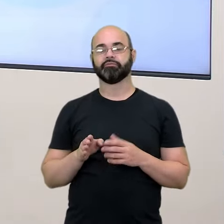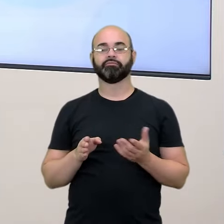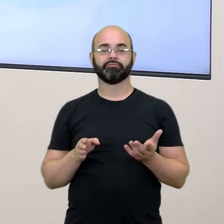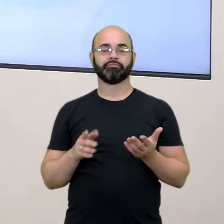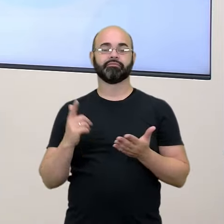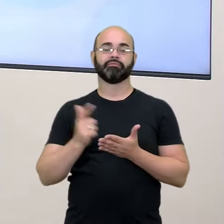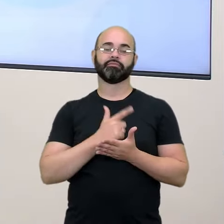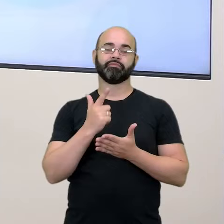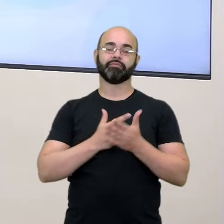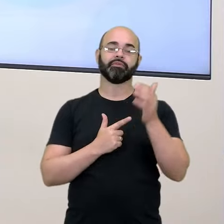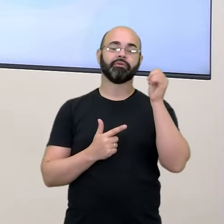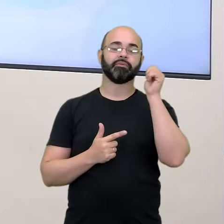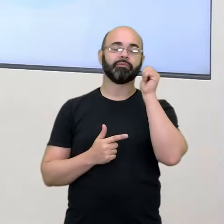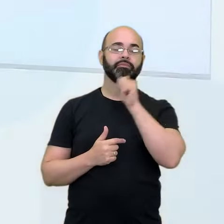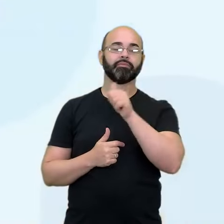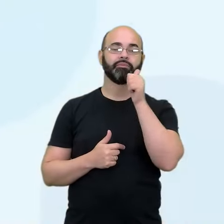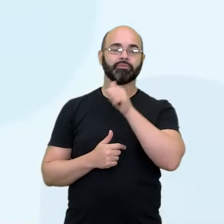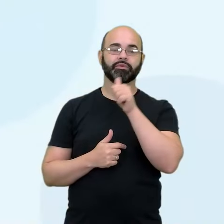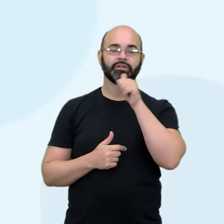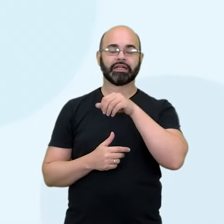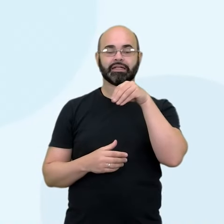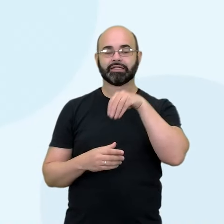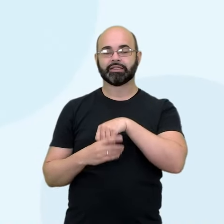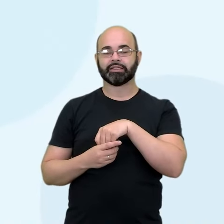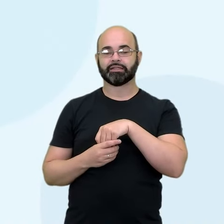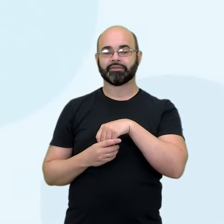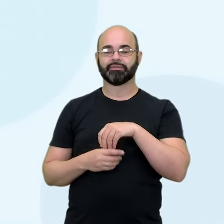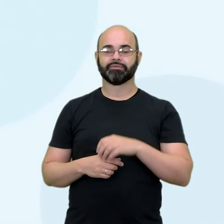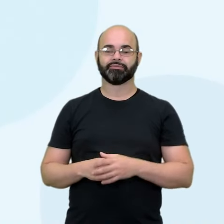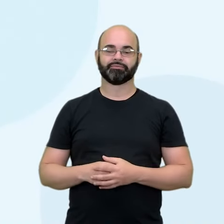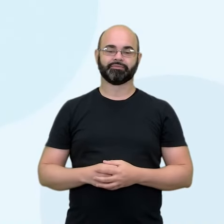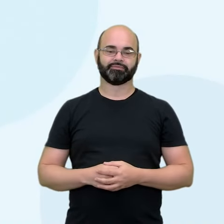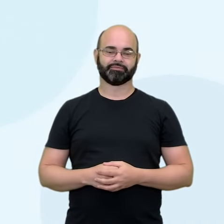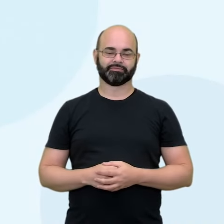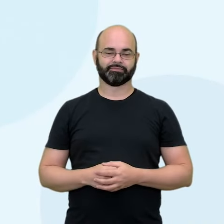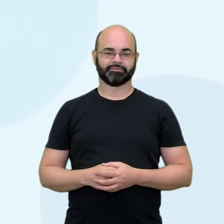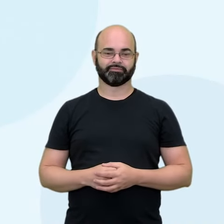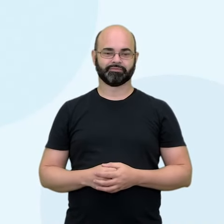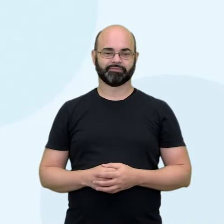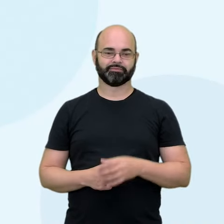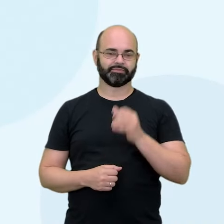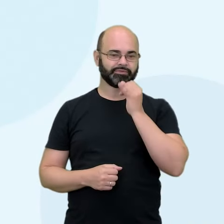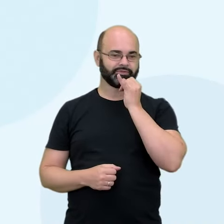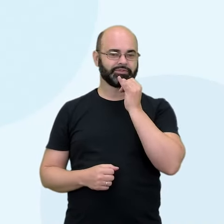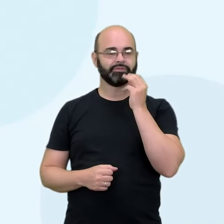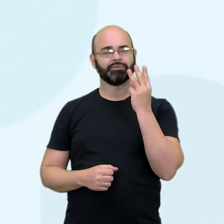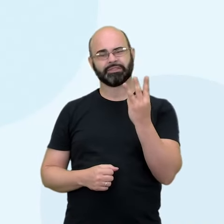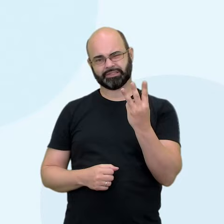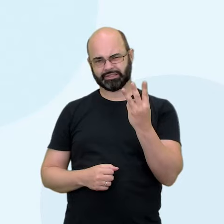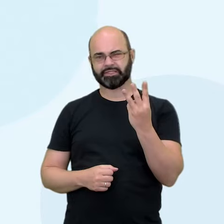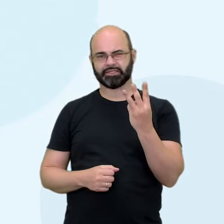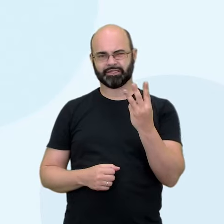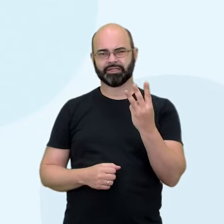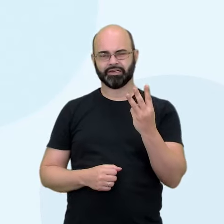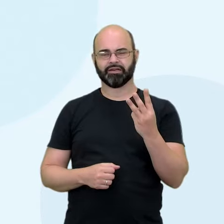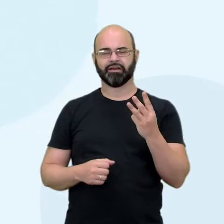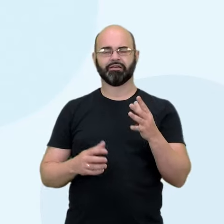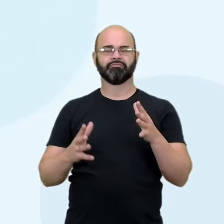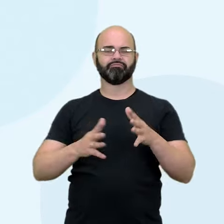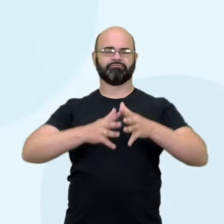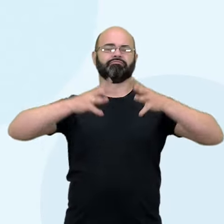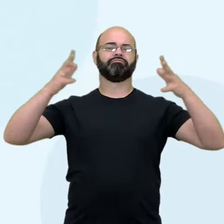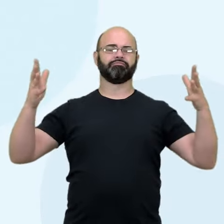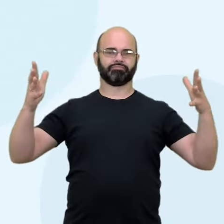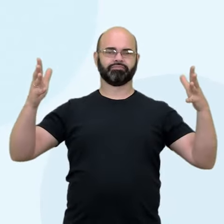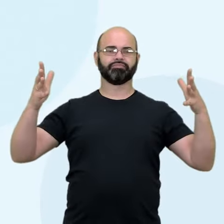Trouxe esses 3 exemplos aqui. Que, na verdade, são 3 exemplos, né, aqui, bem genéricos, mas que